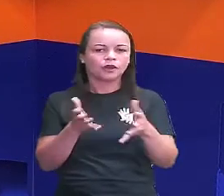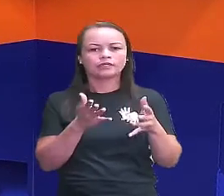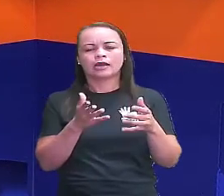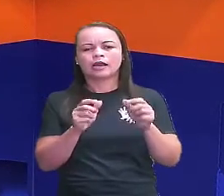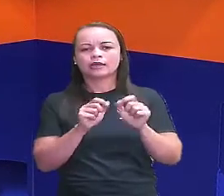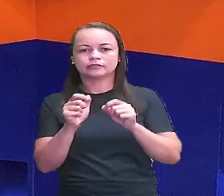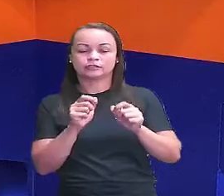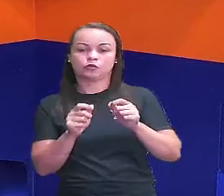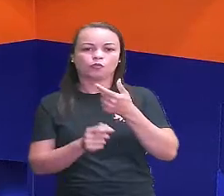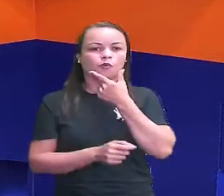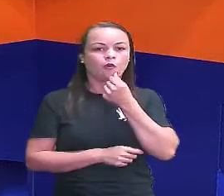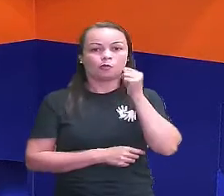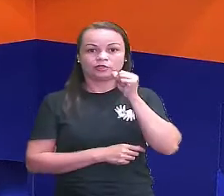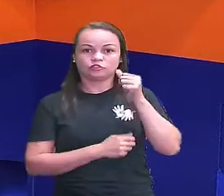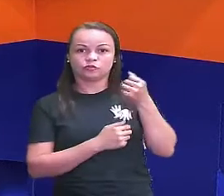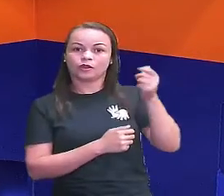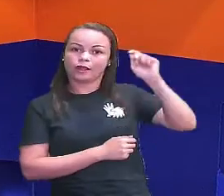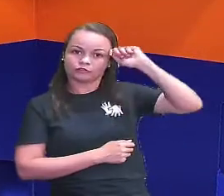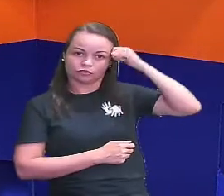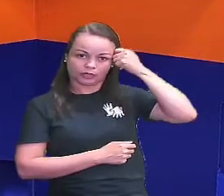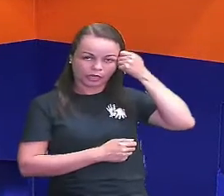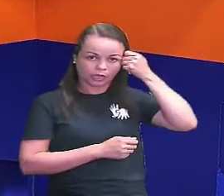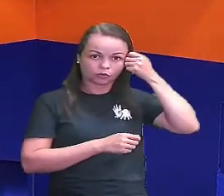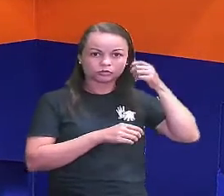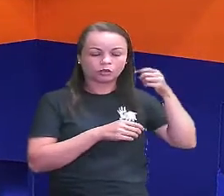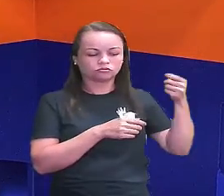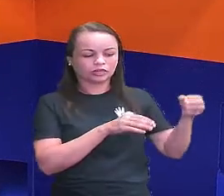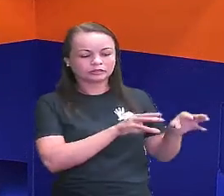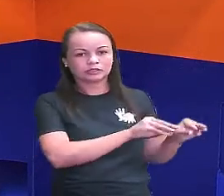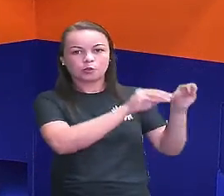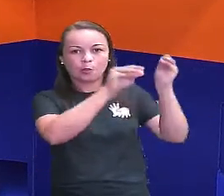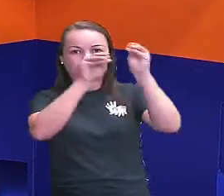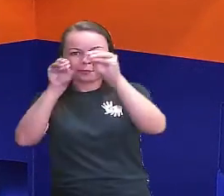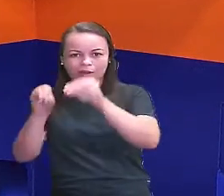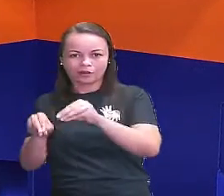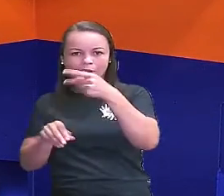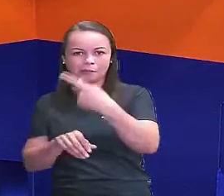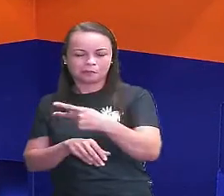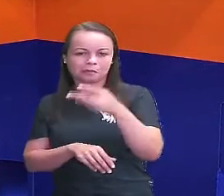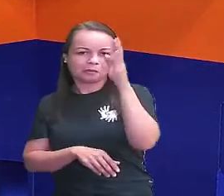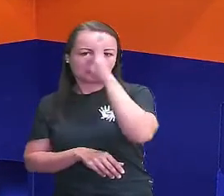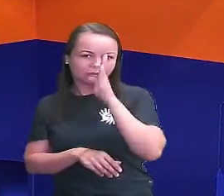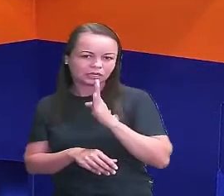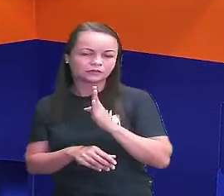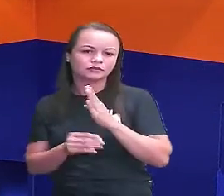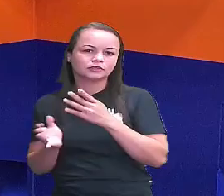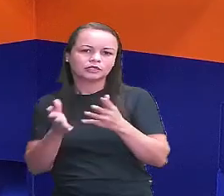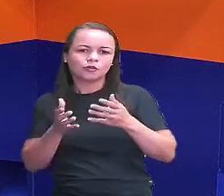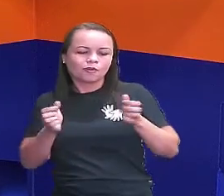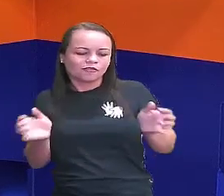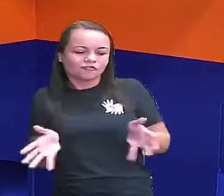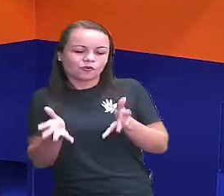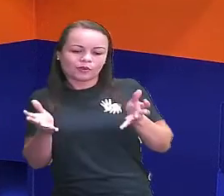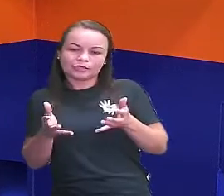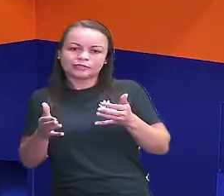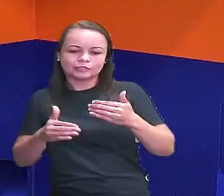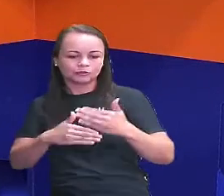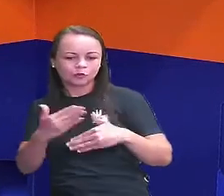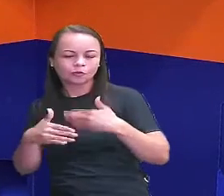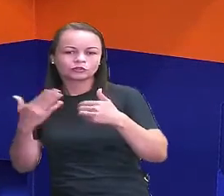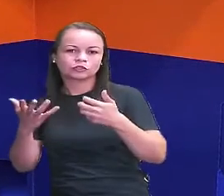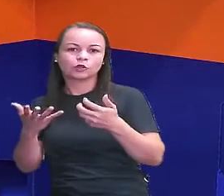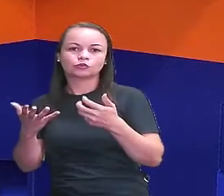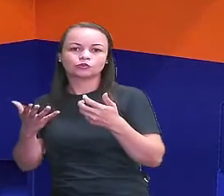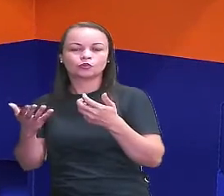negros e as negras elas são trazidos para cá, para o Brasil, e eles influenciam na construção do nosso povo